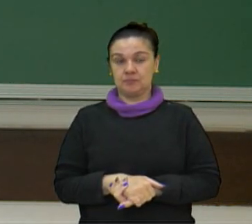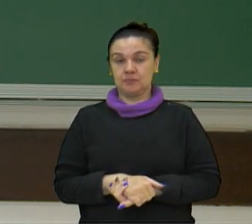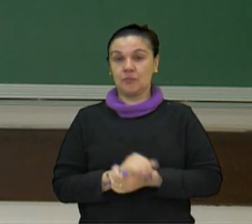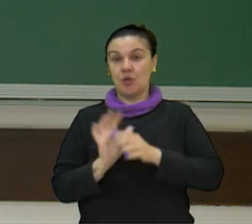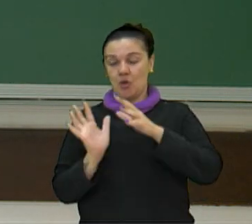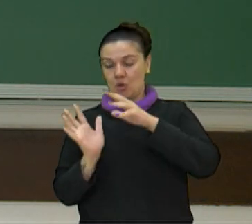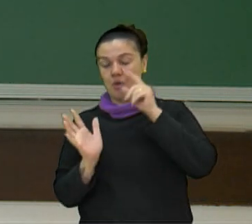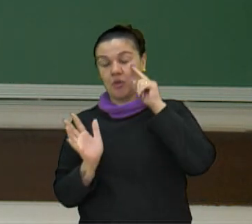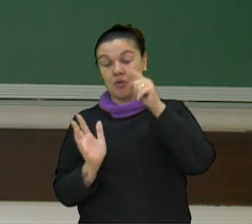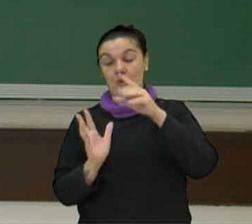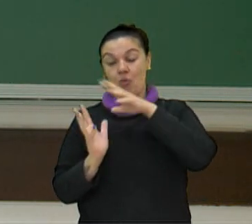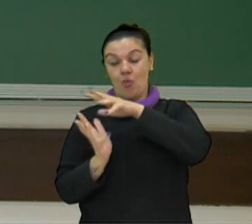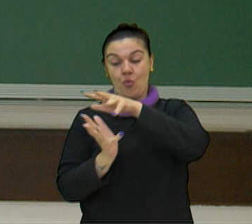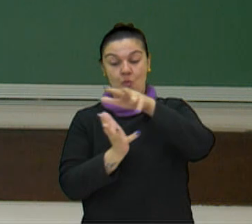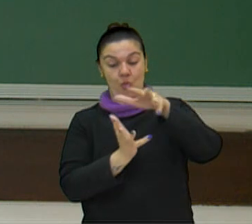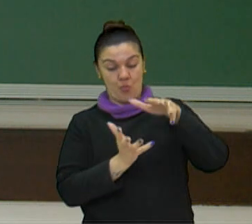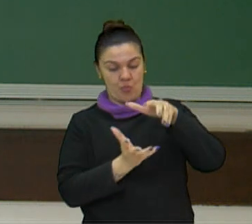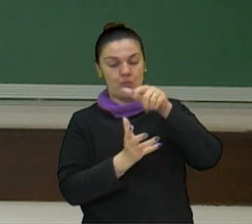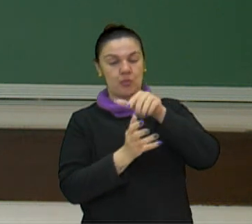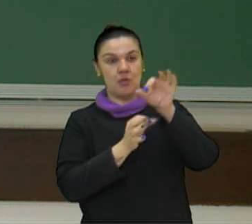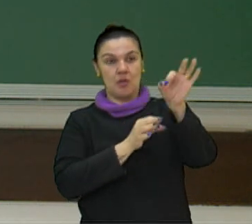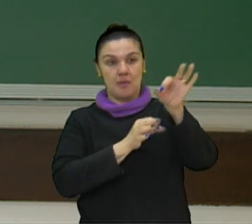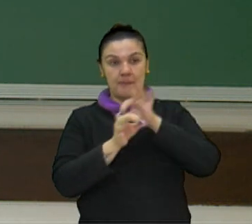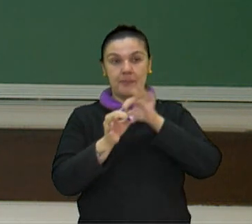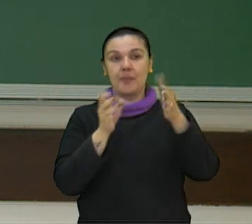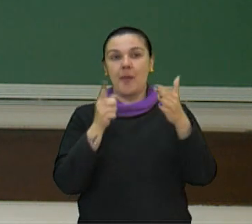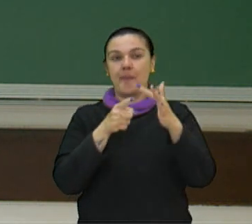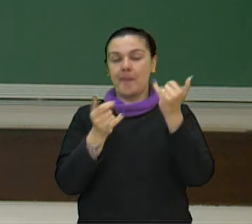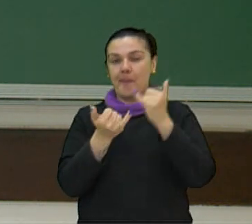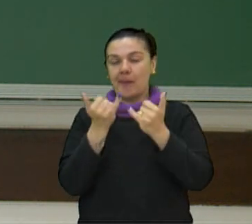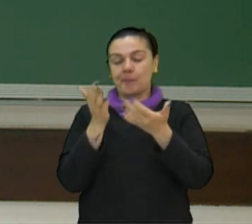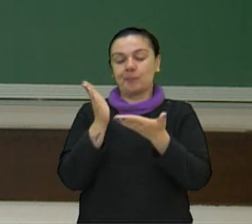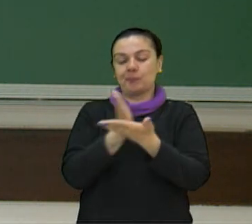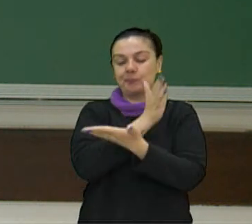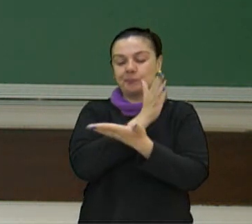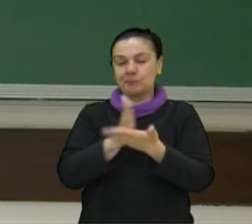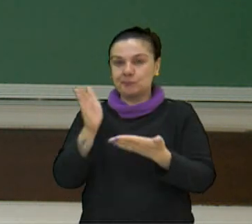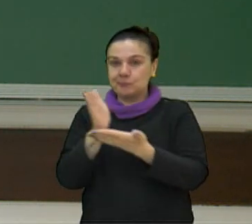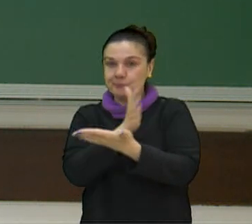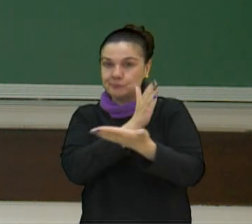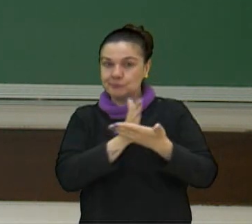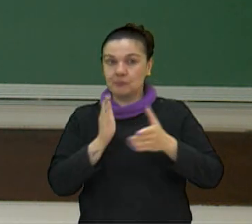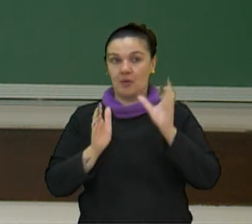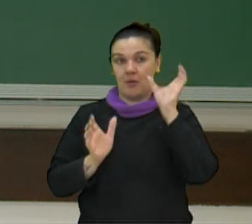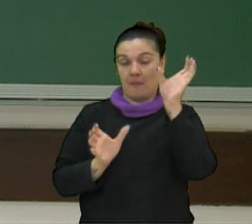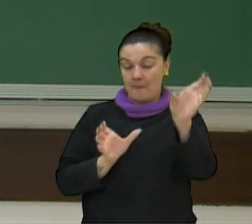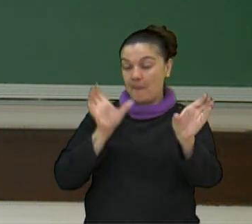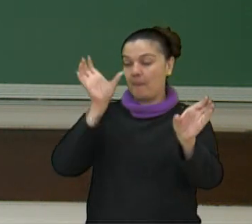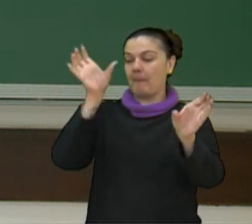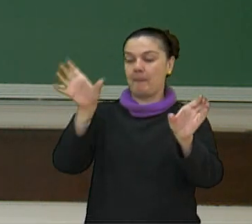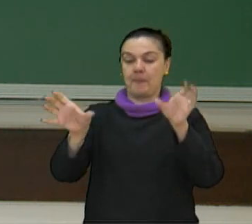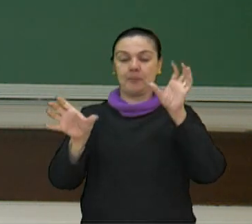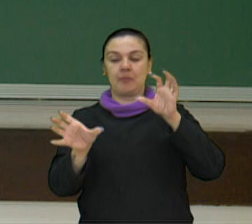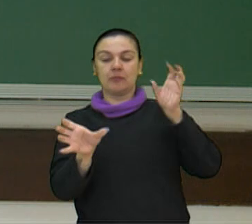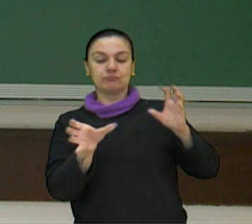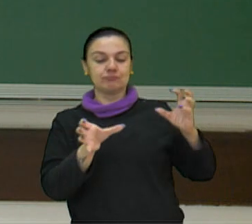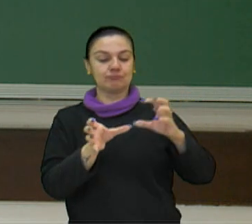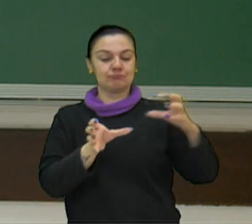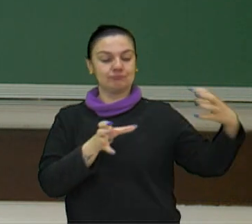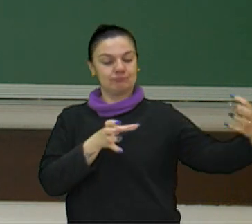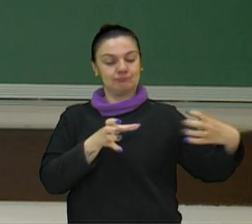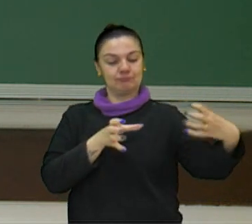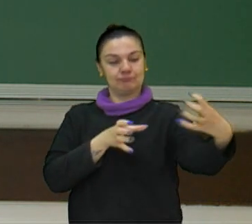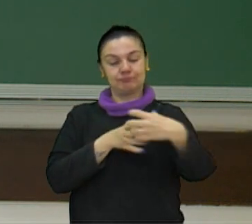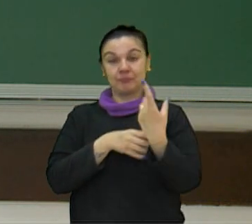O mundo, para Spinoza, se constitui de parcelas, por assim dizer, né, partes, pedaços,